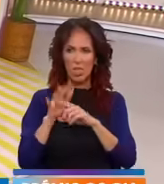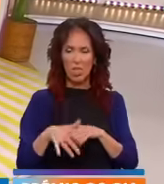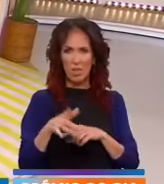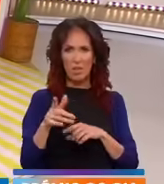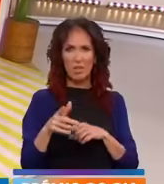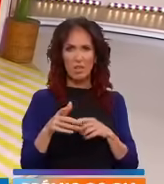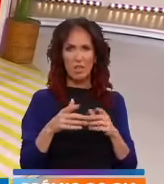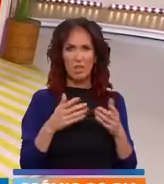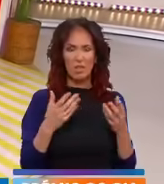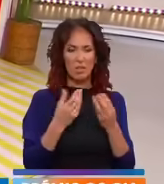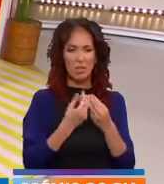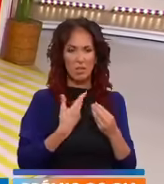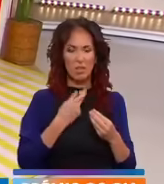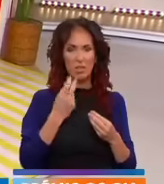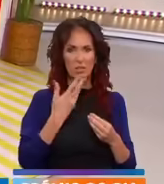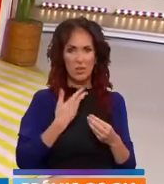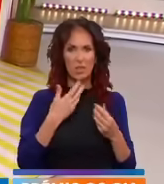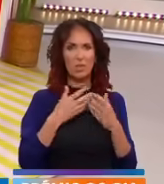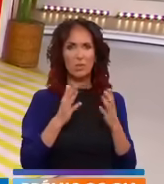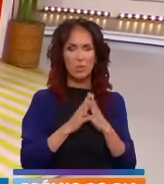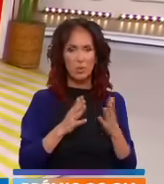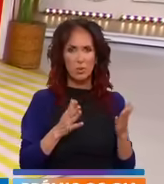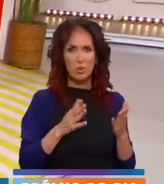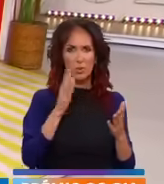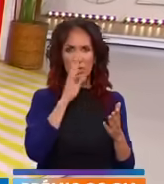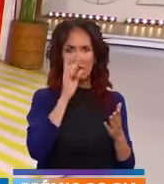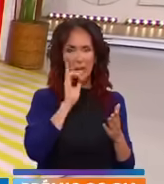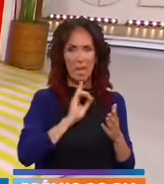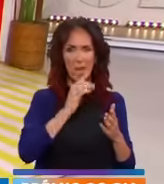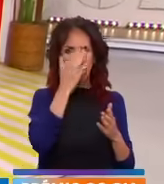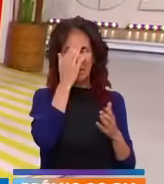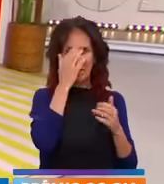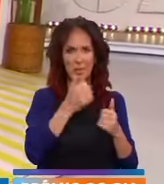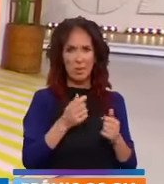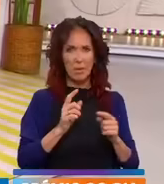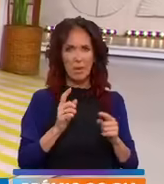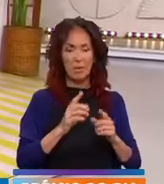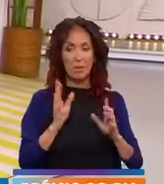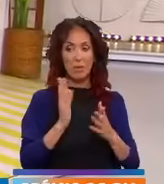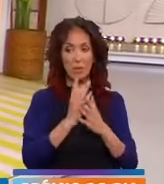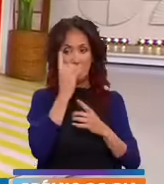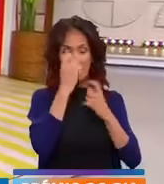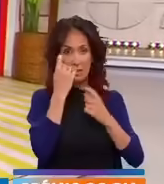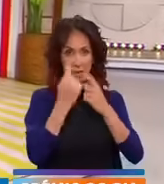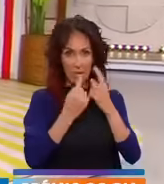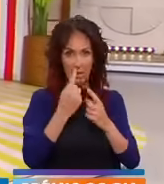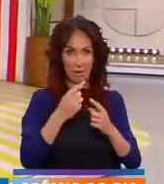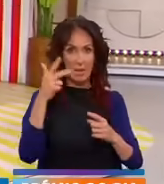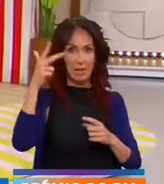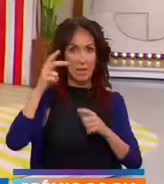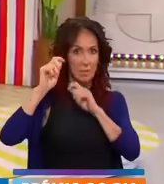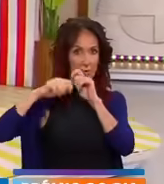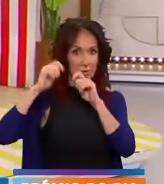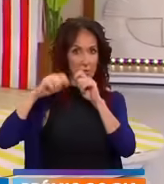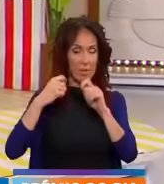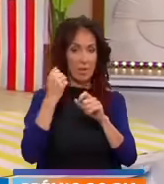perante o David, em tudo, se ela não estiver com uma cabeça em água? Nós já temos que pensar água. Uma coisa, que é uma câmara de filmar em